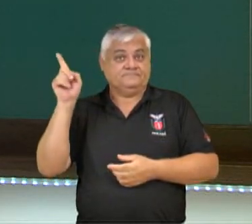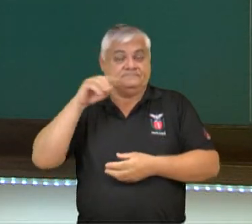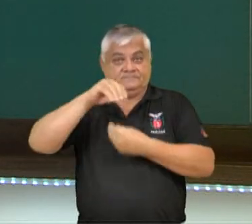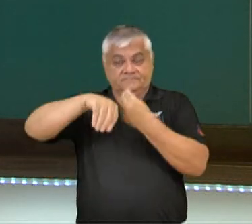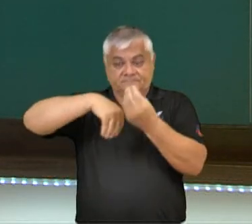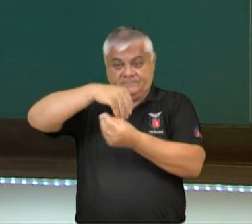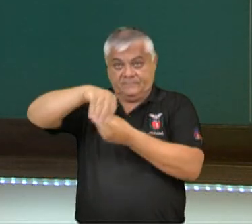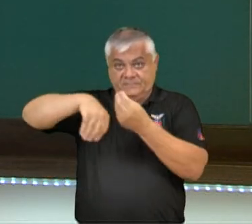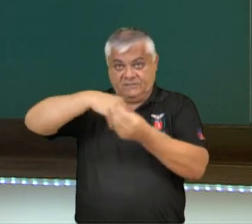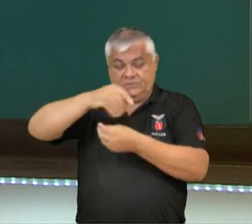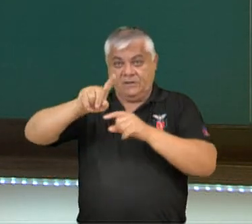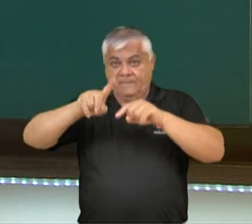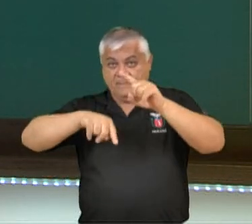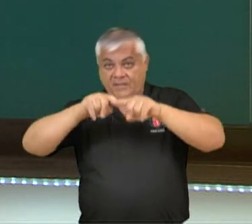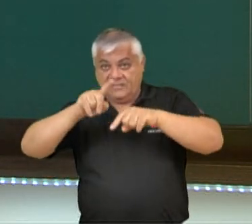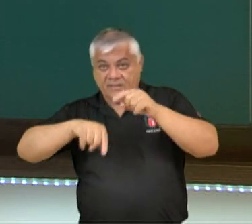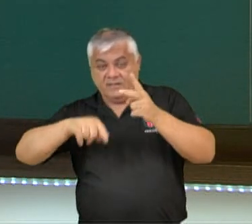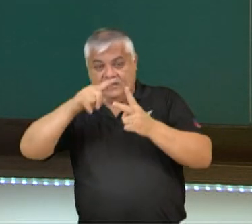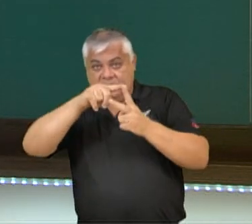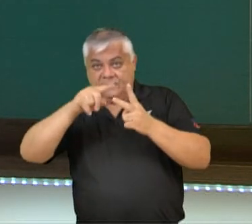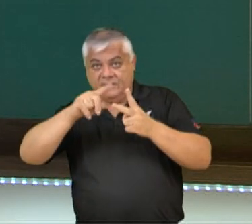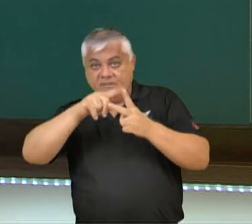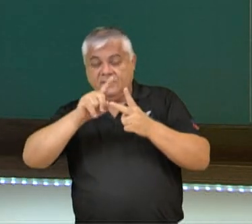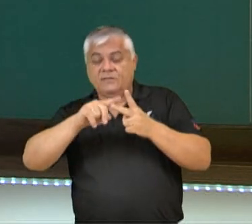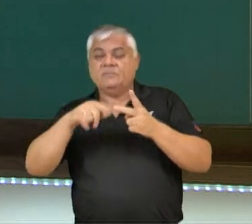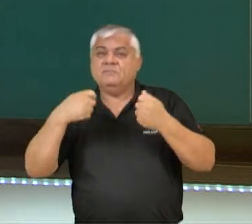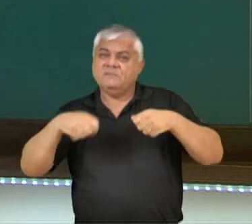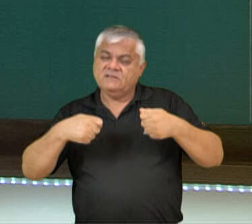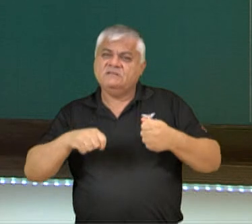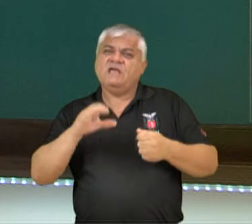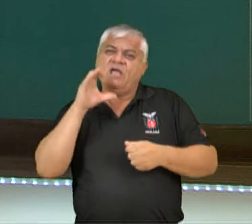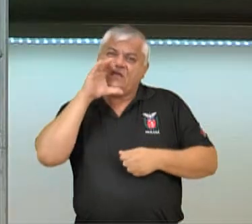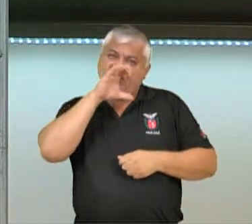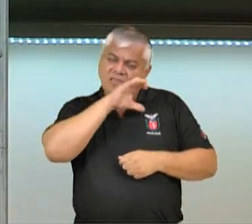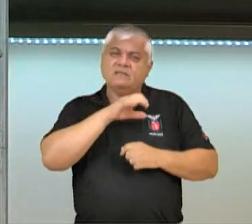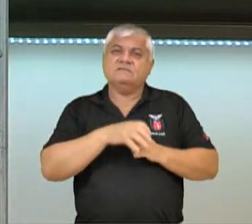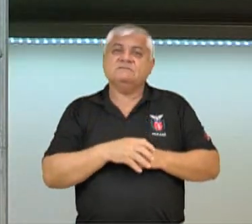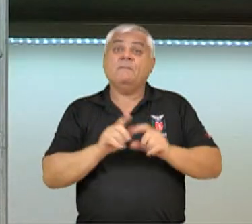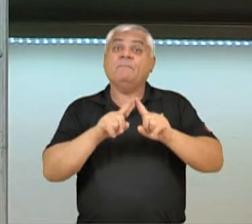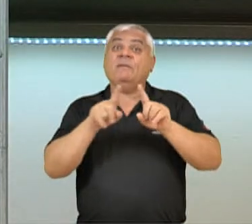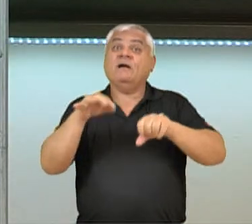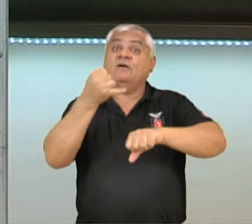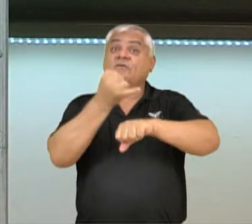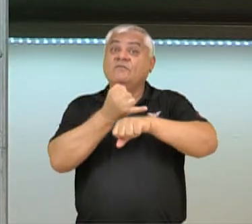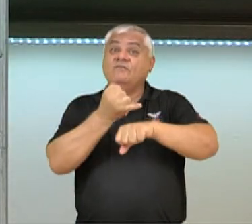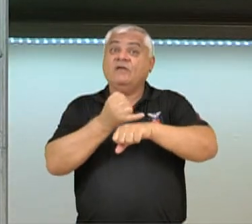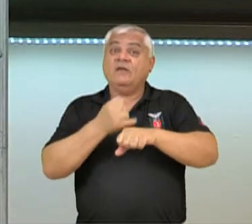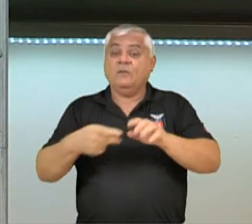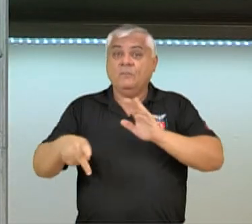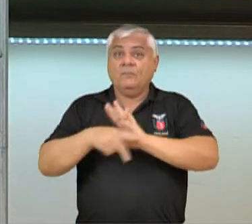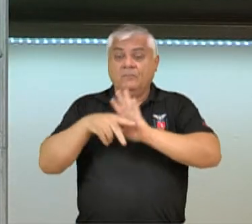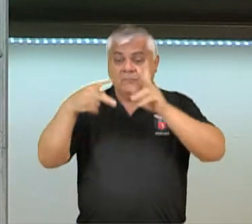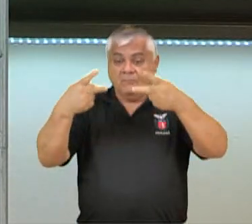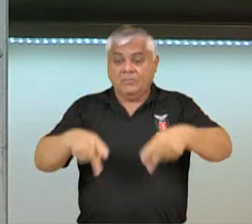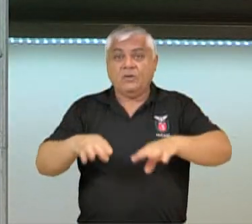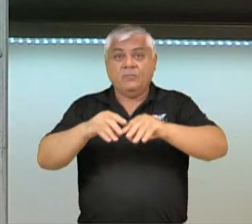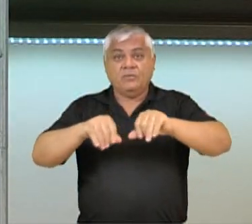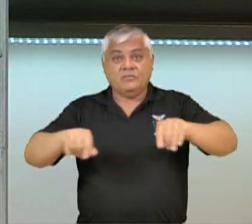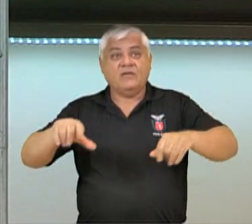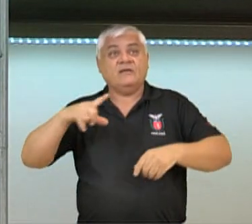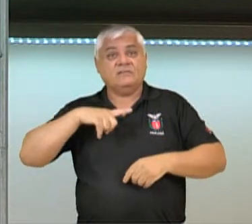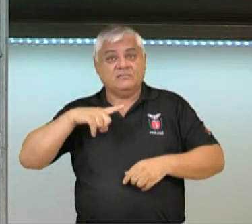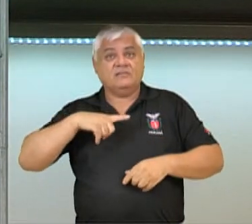fusão do bronze entre cobre e estanho precisa de pouca temperatura. Já o ferro existe na natureza em alguns tipos de